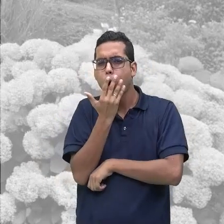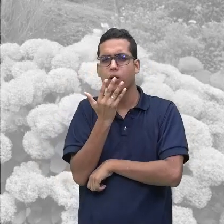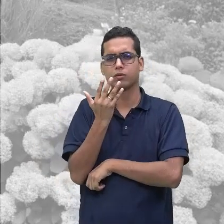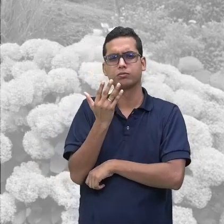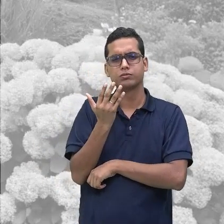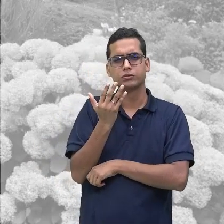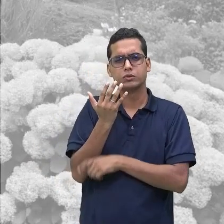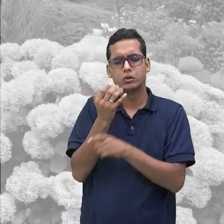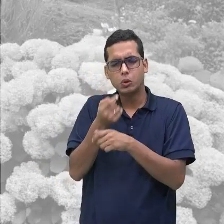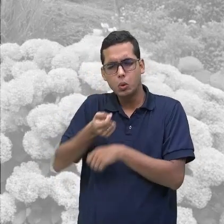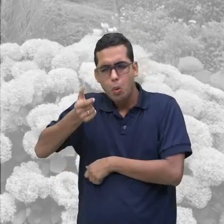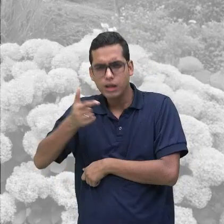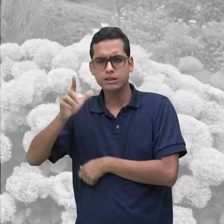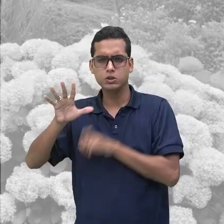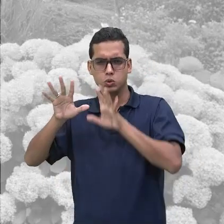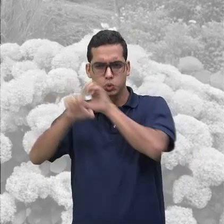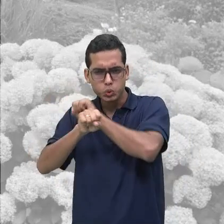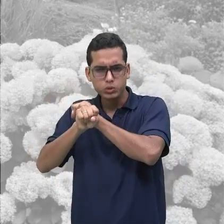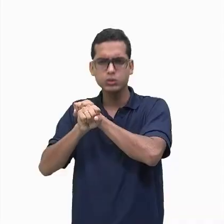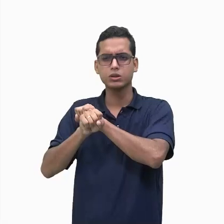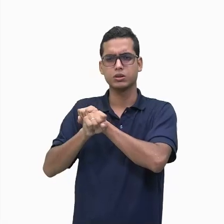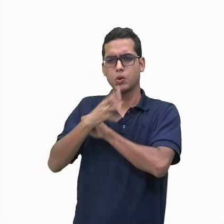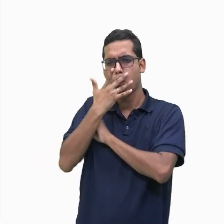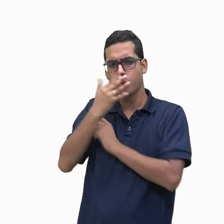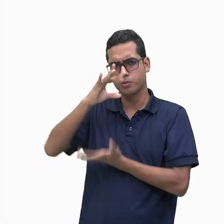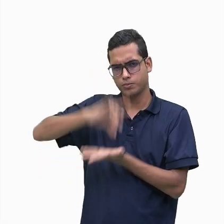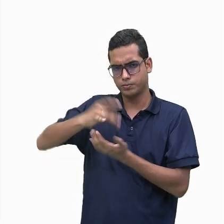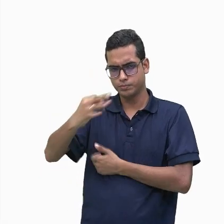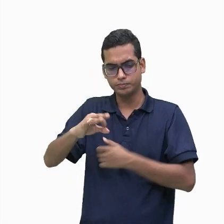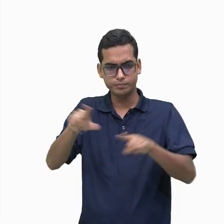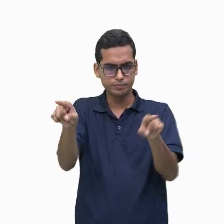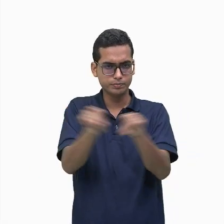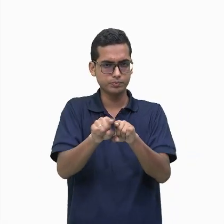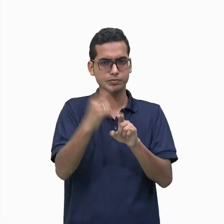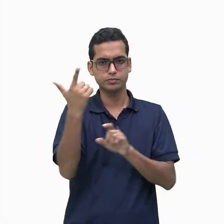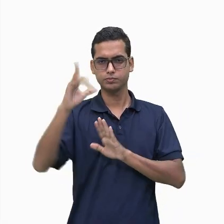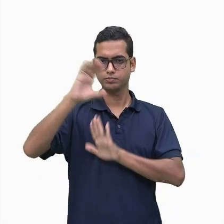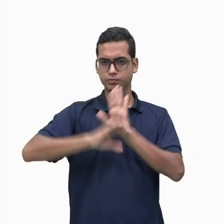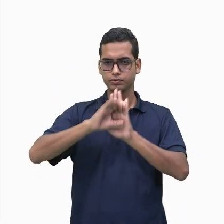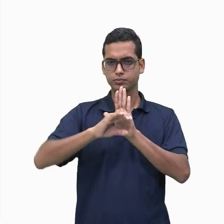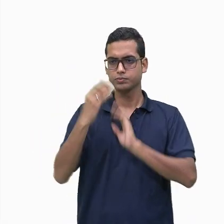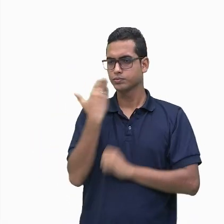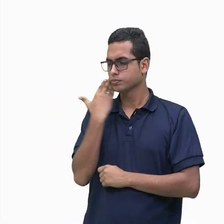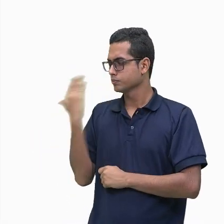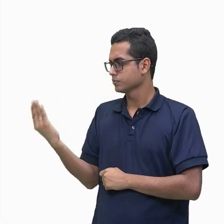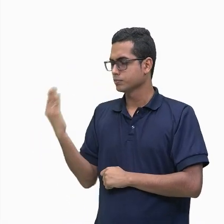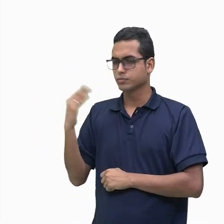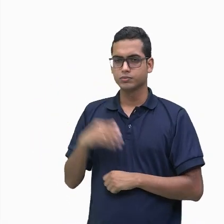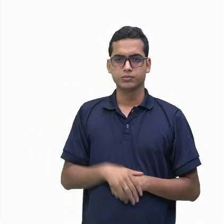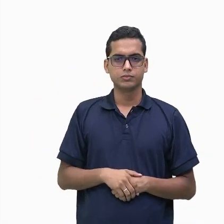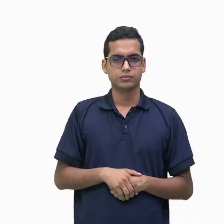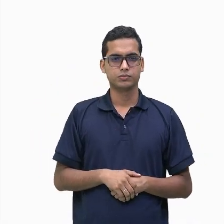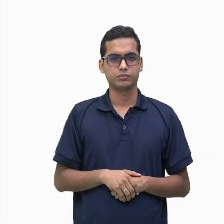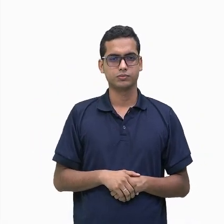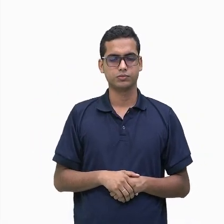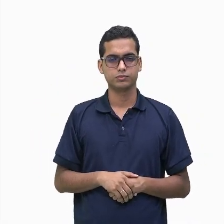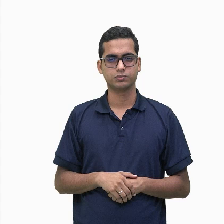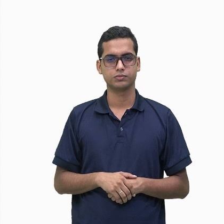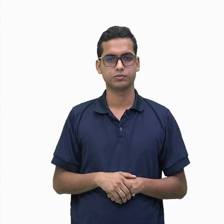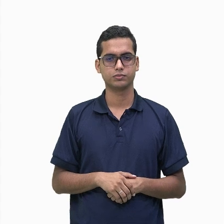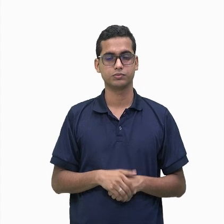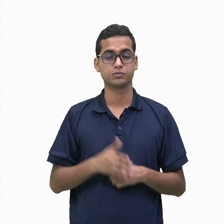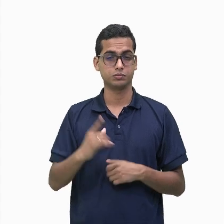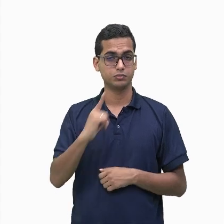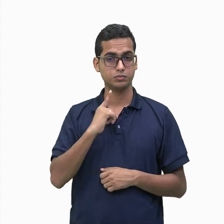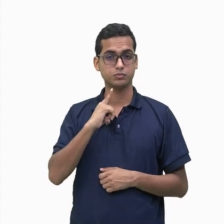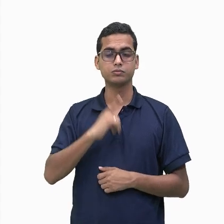mais escura. Certo? Aí nós vamos ver agora mais um conceito sobre a monocromia. Existe a escala monocromática, onde uma cor